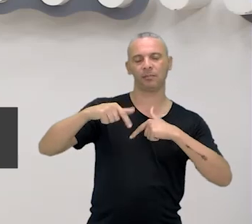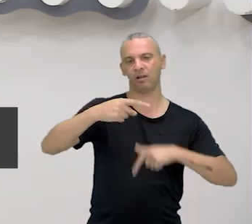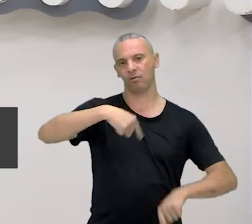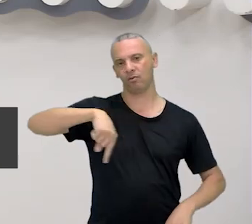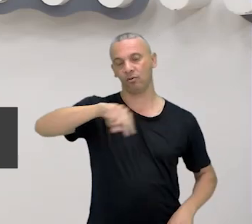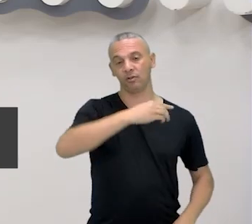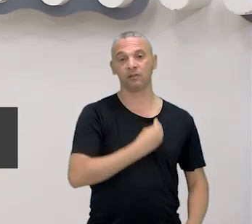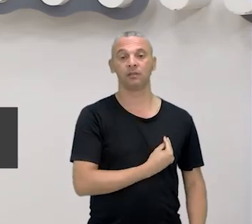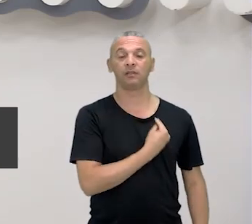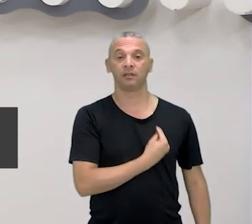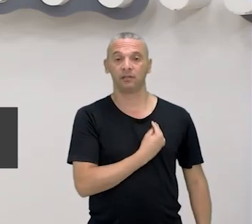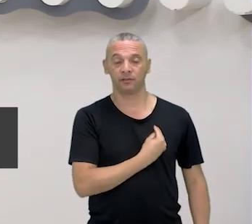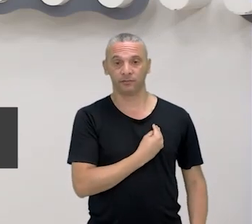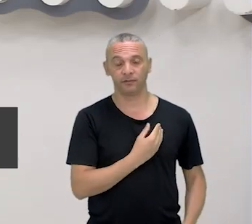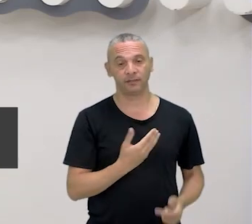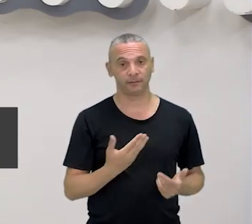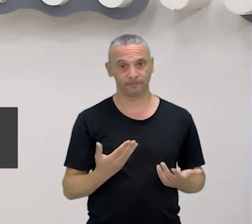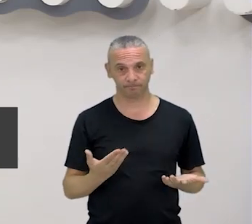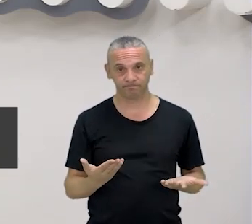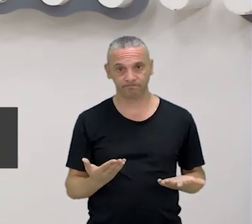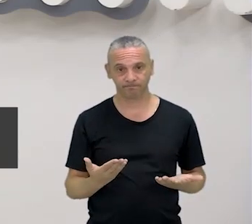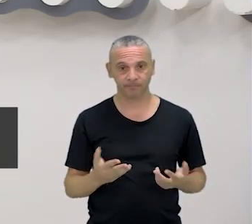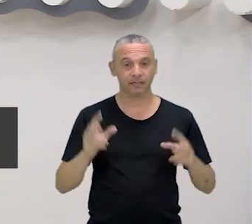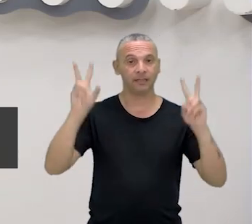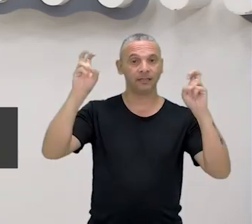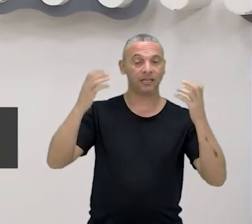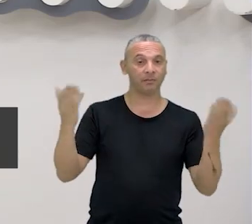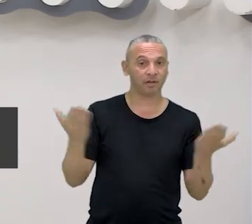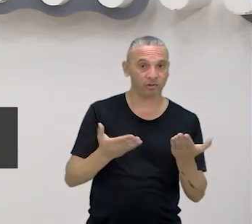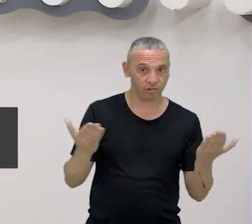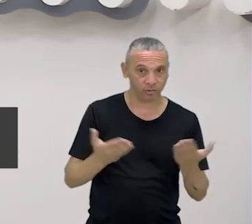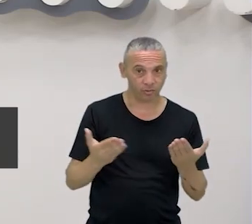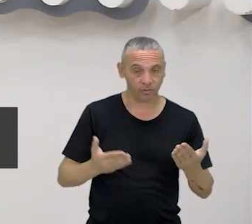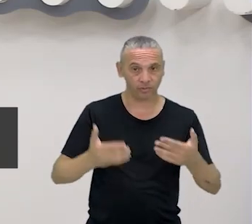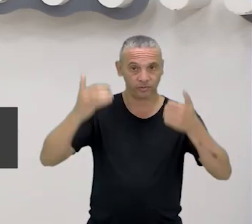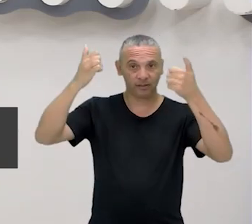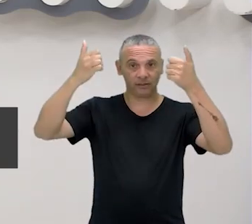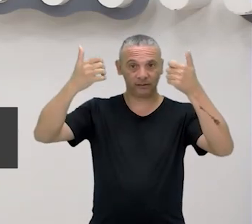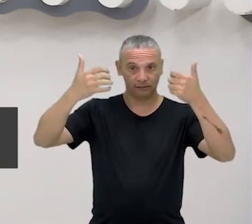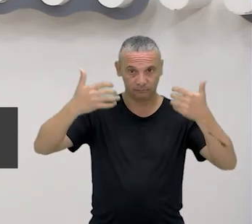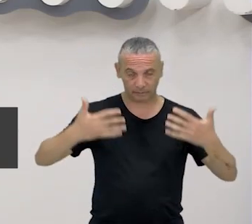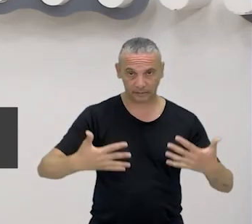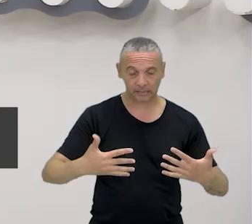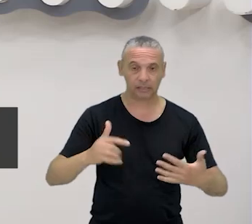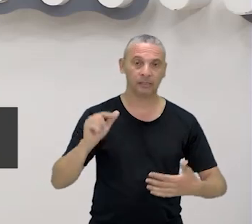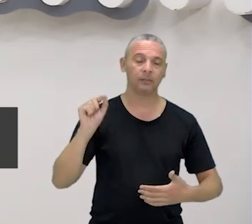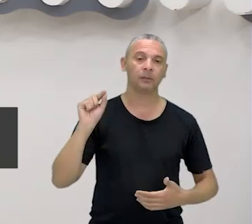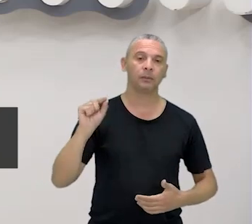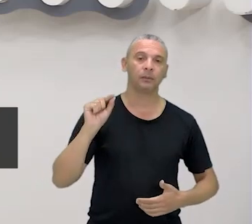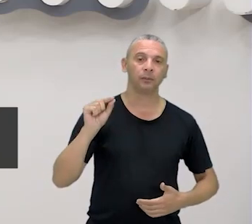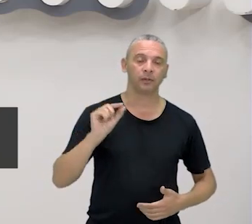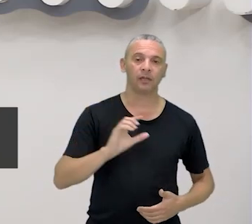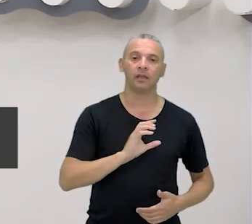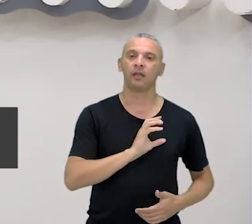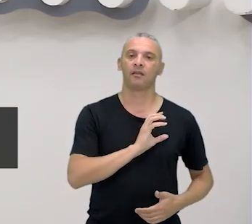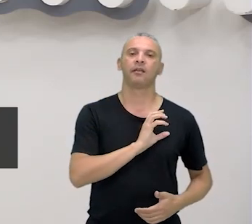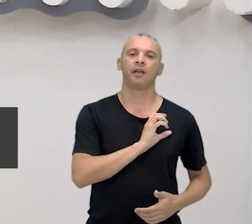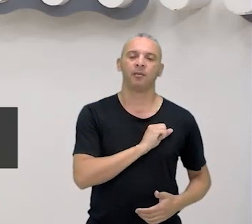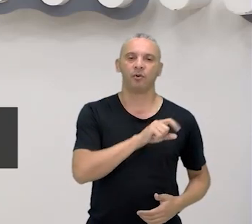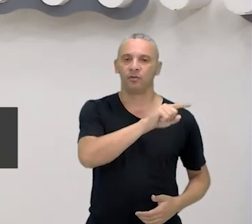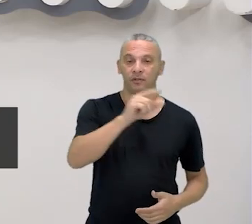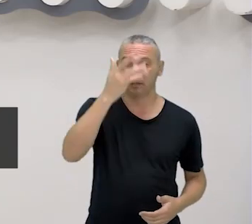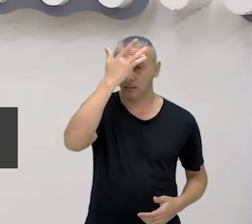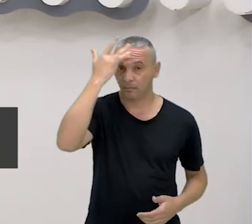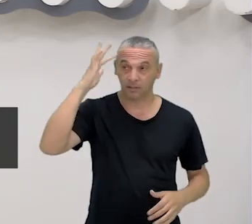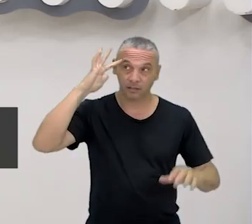nossa vida. E o tema de hoje, especialmente, em que o Bessani brilhantemente trouxe o amor aí para todo mundo pensar,